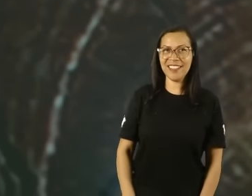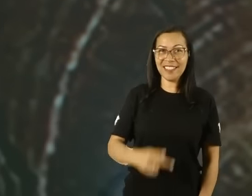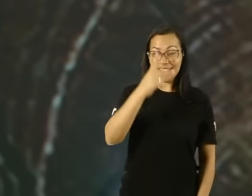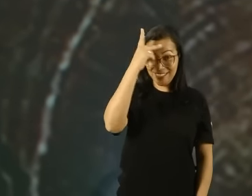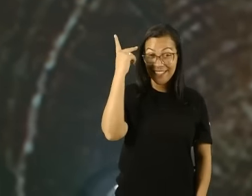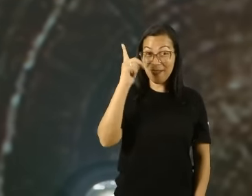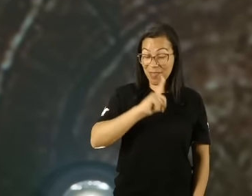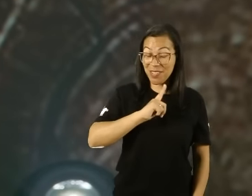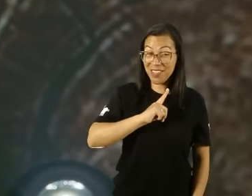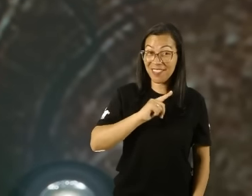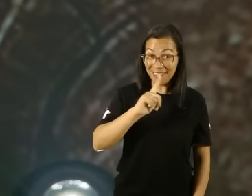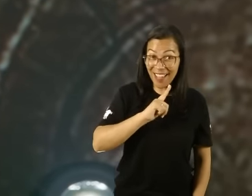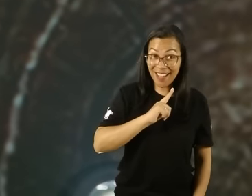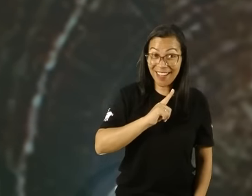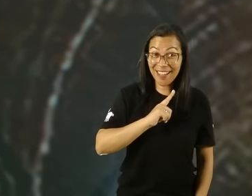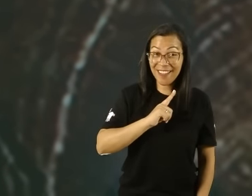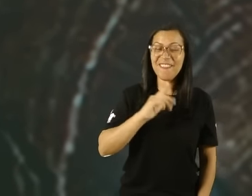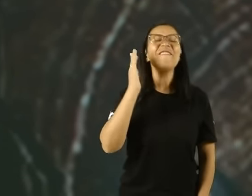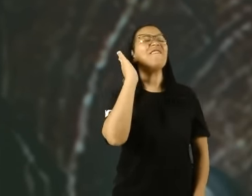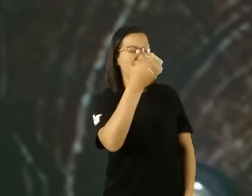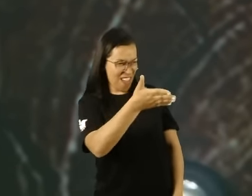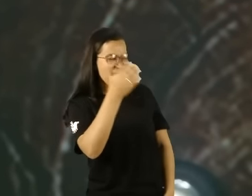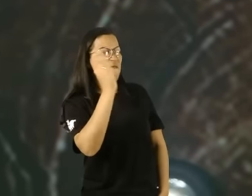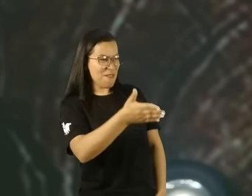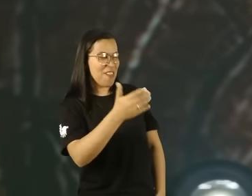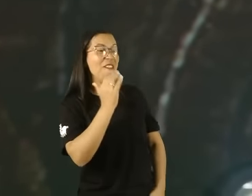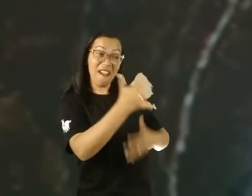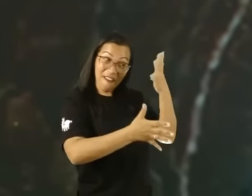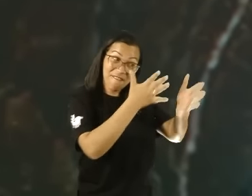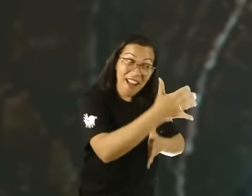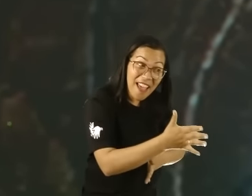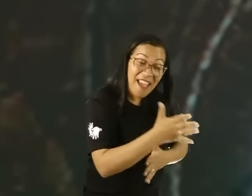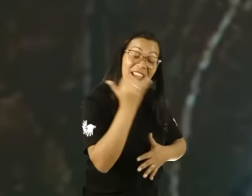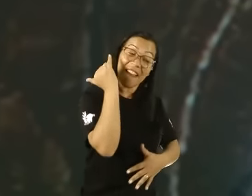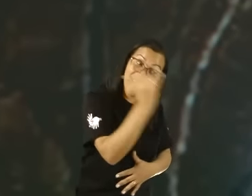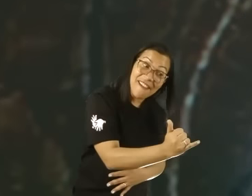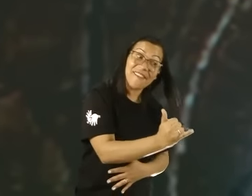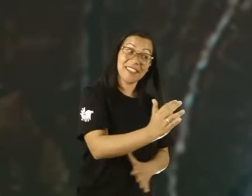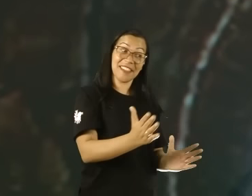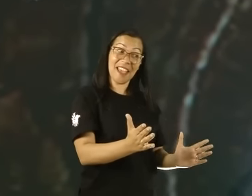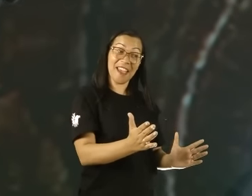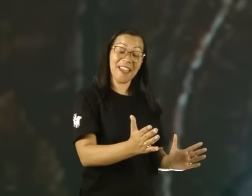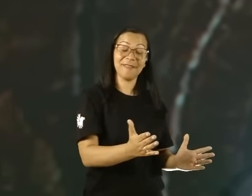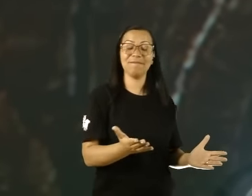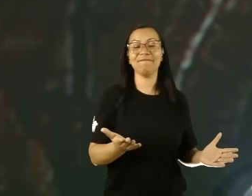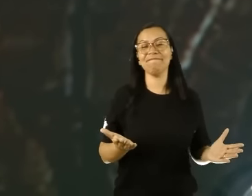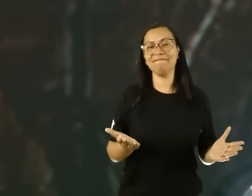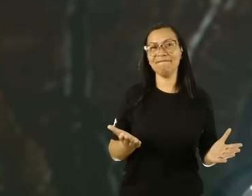eu falei. Falou o quê, irmão? Você nem sabia. Mas eu louvo a Deus, porque quando tudo deu